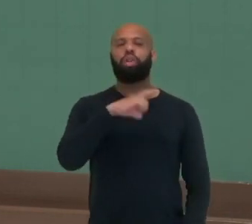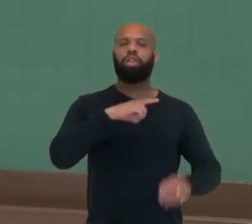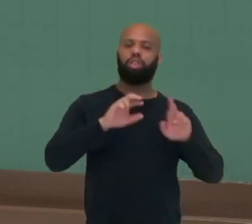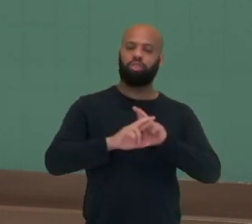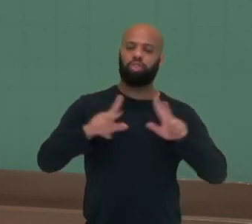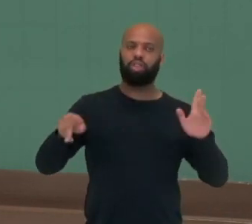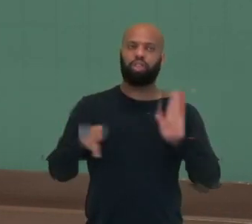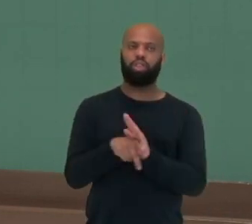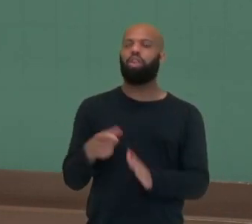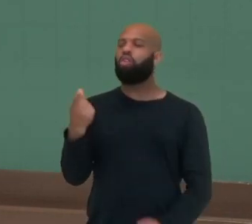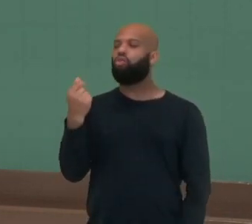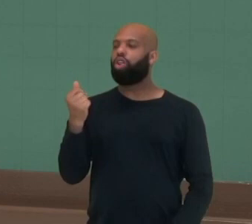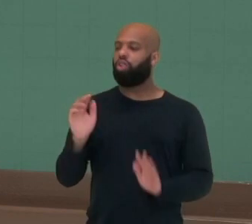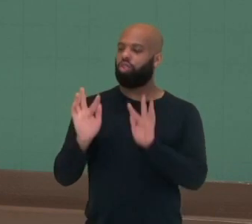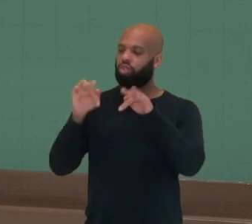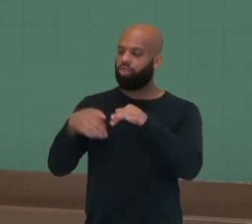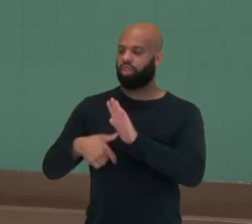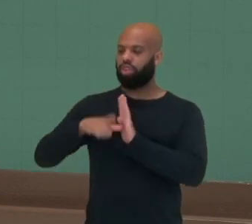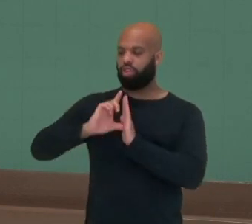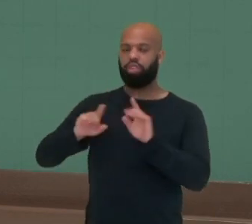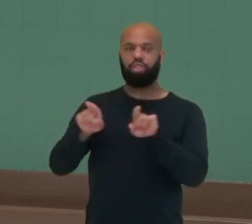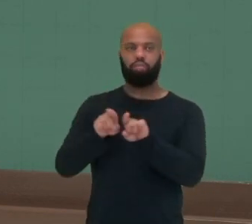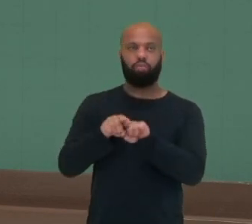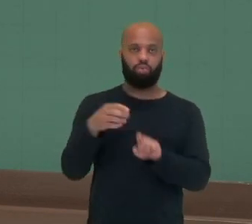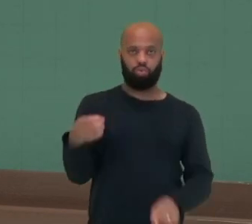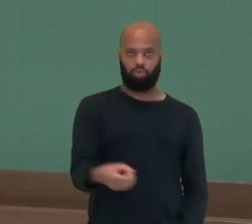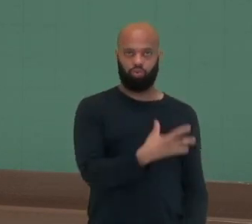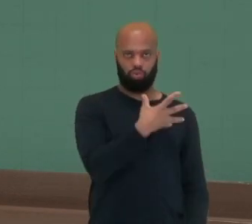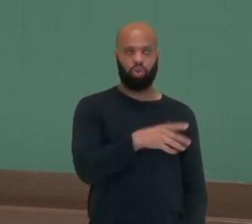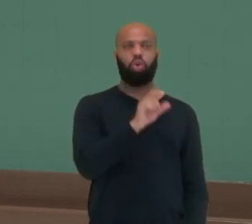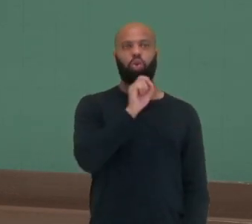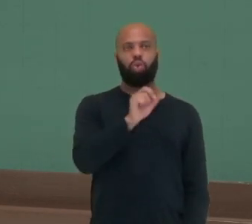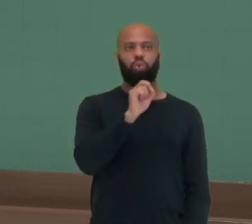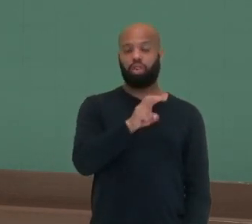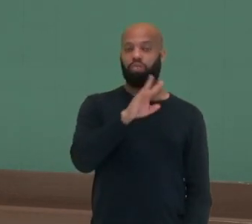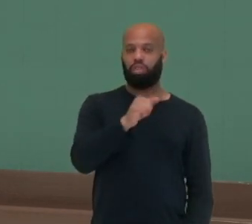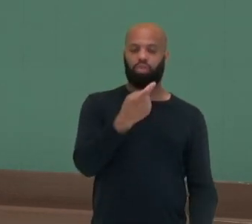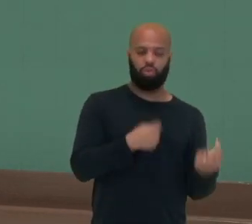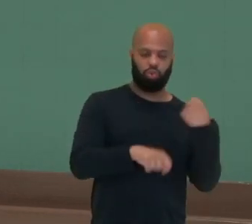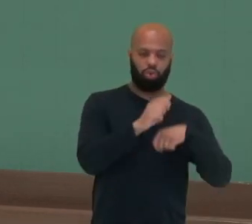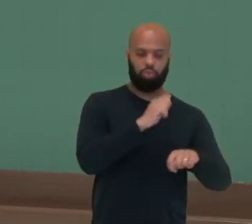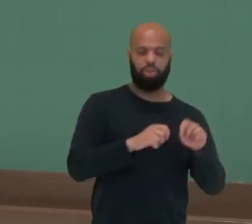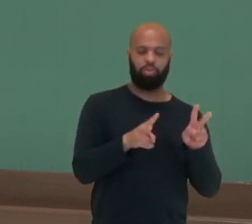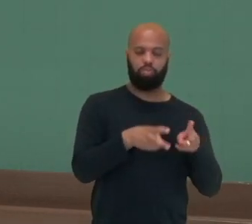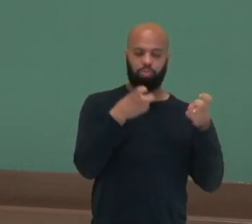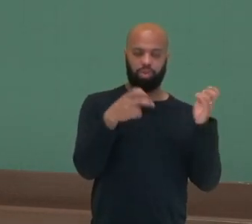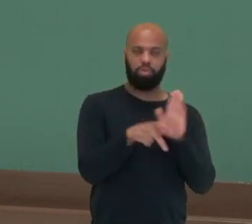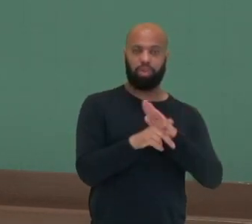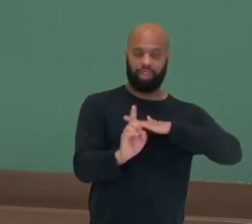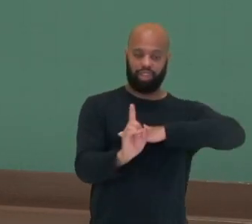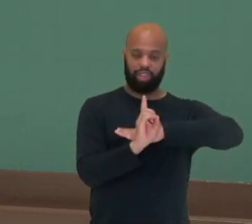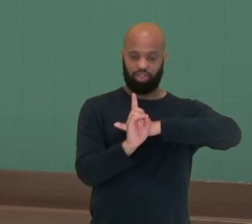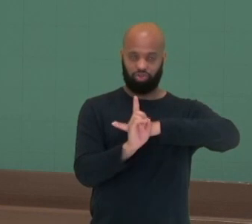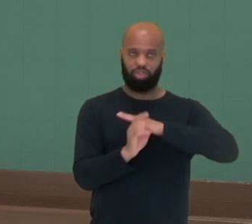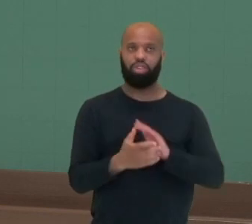entre o preço final antigo e o preço novo? Qual será a economia percebida pelos